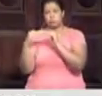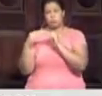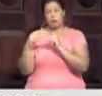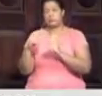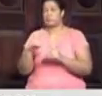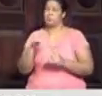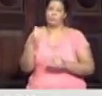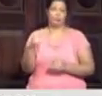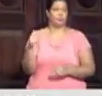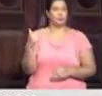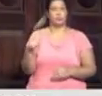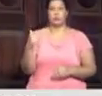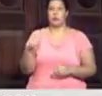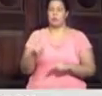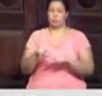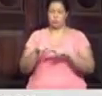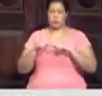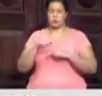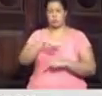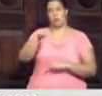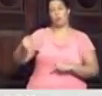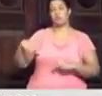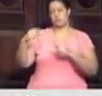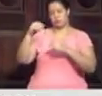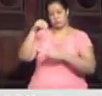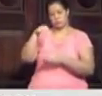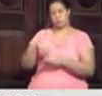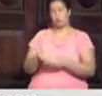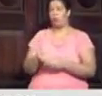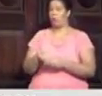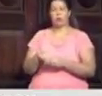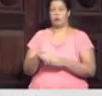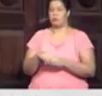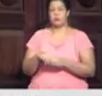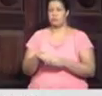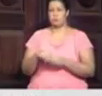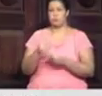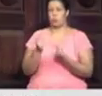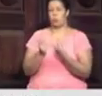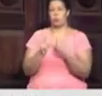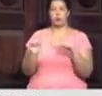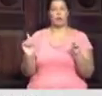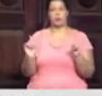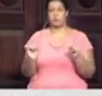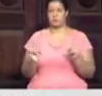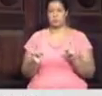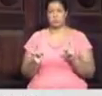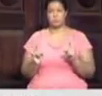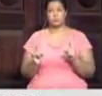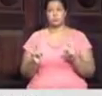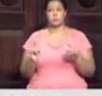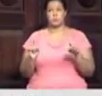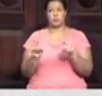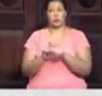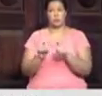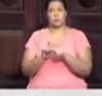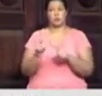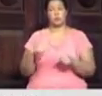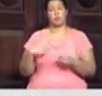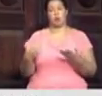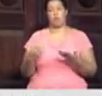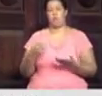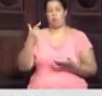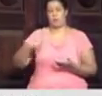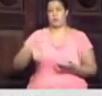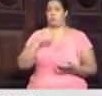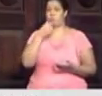nós votamos contrário e temos consciência que votamos corretamente e agora vamos acompanhar esse tema. Eu queria fazer apenas mais um